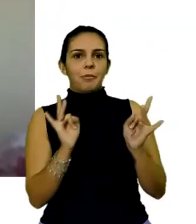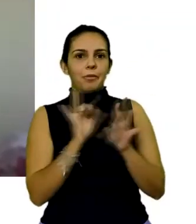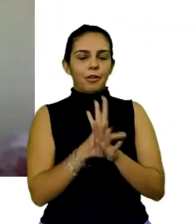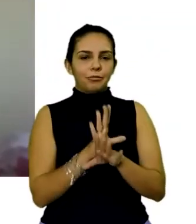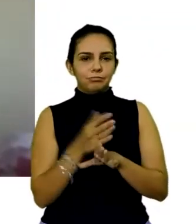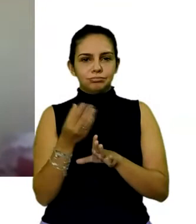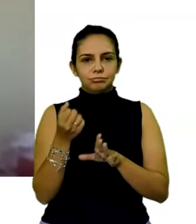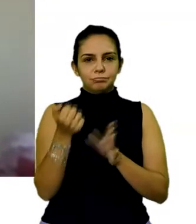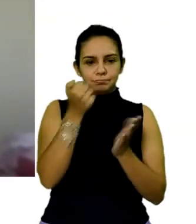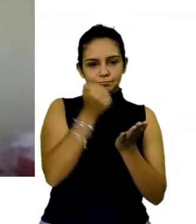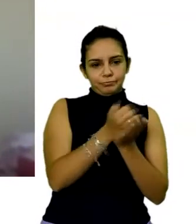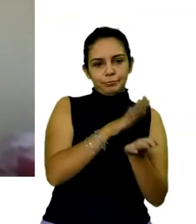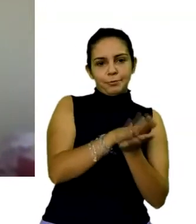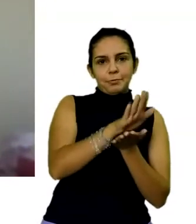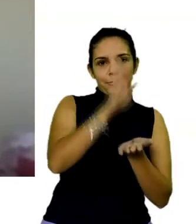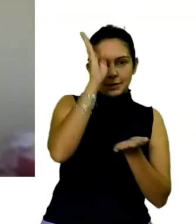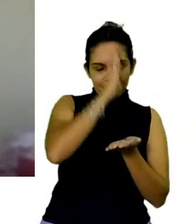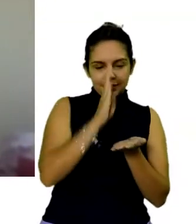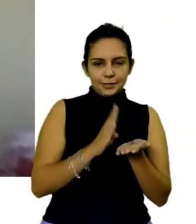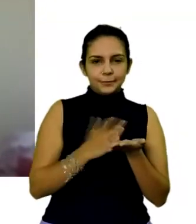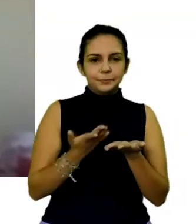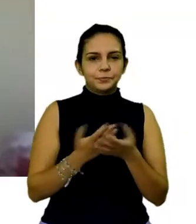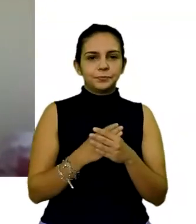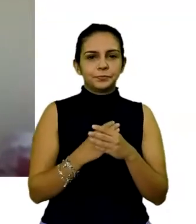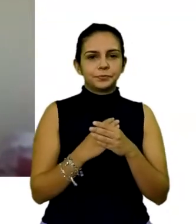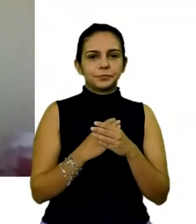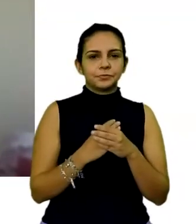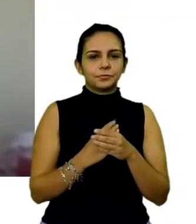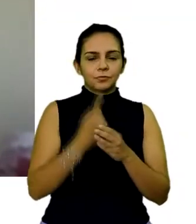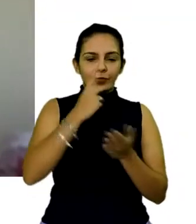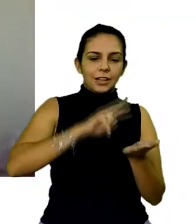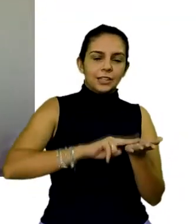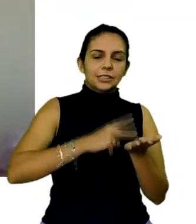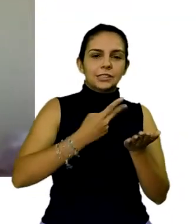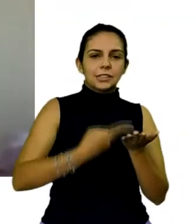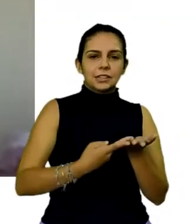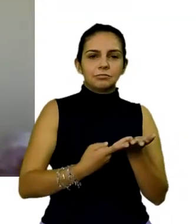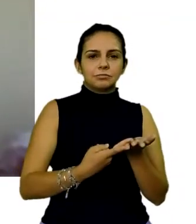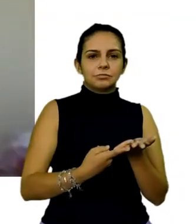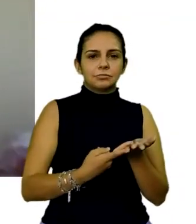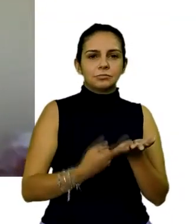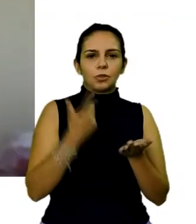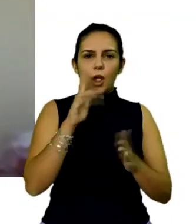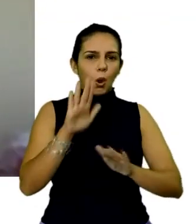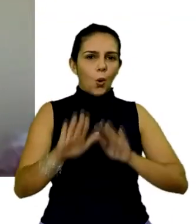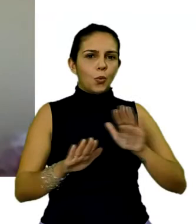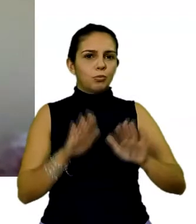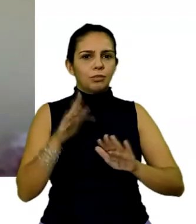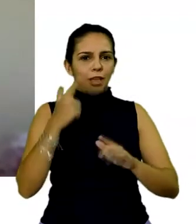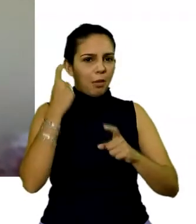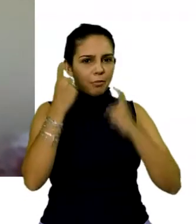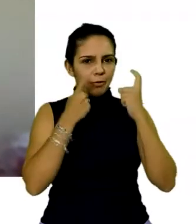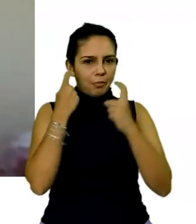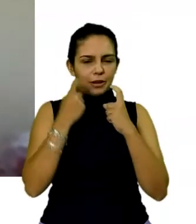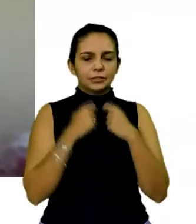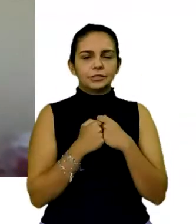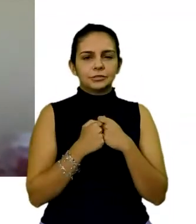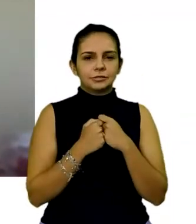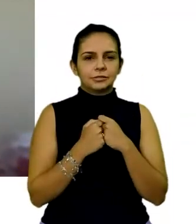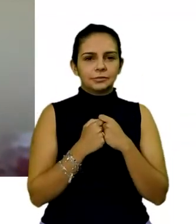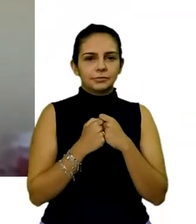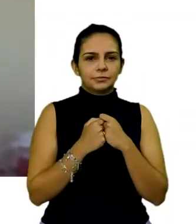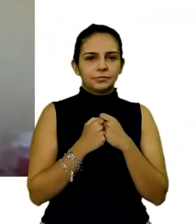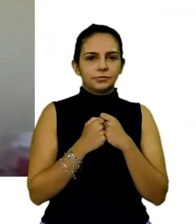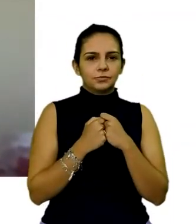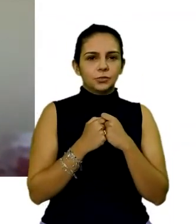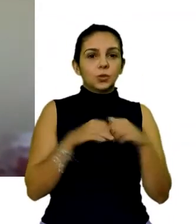eram publicadas aqui no Brasil com uma tradução sem nenhum cuidado. Era isso que